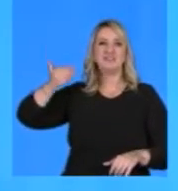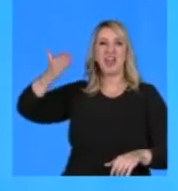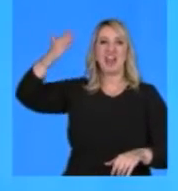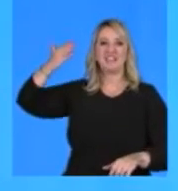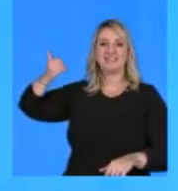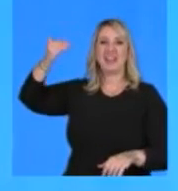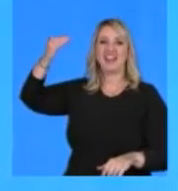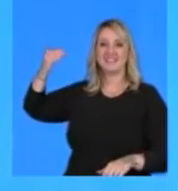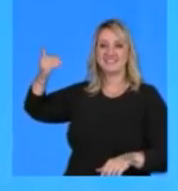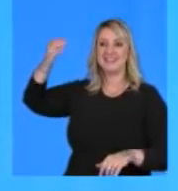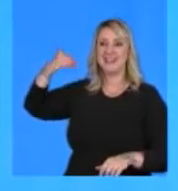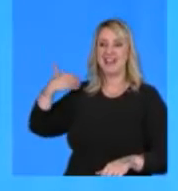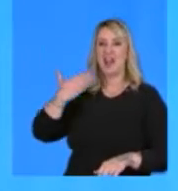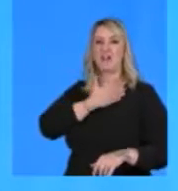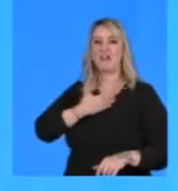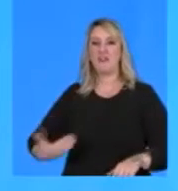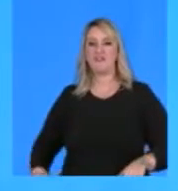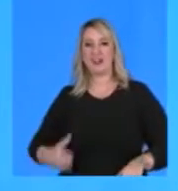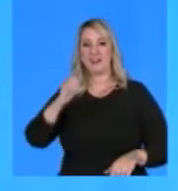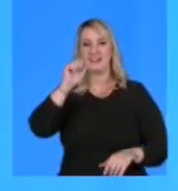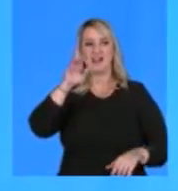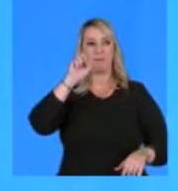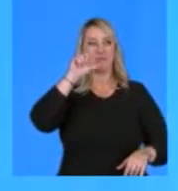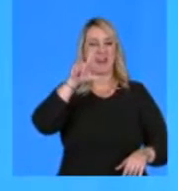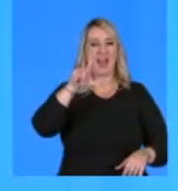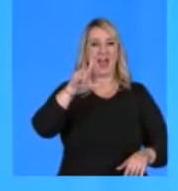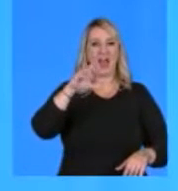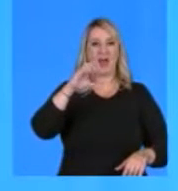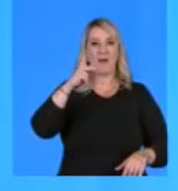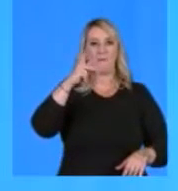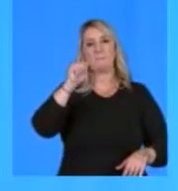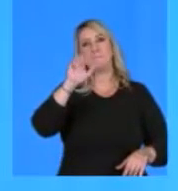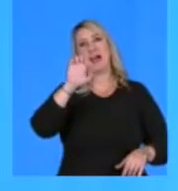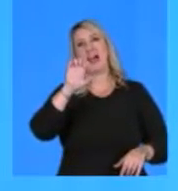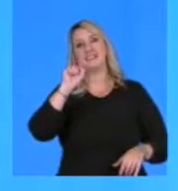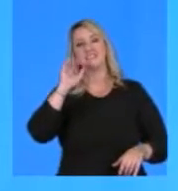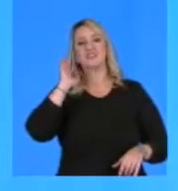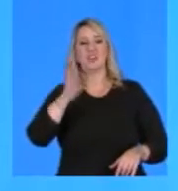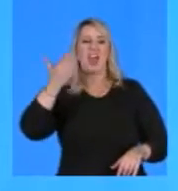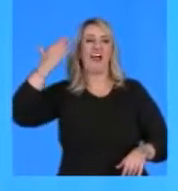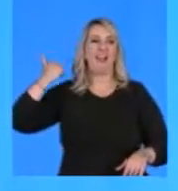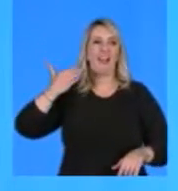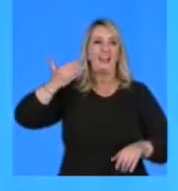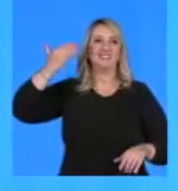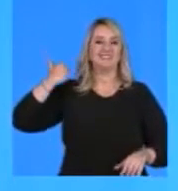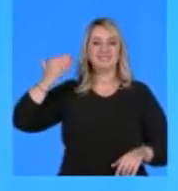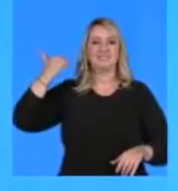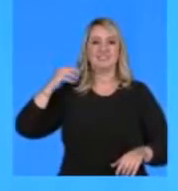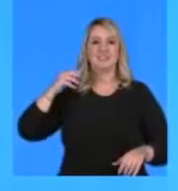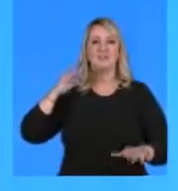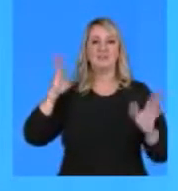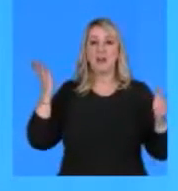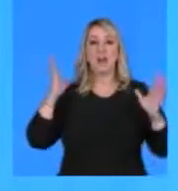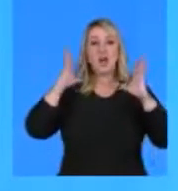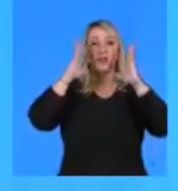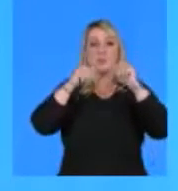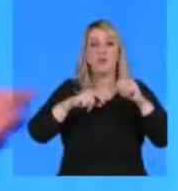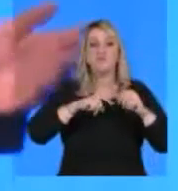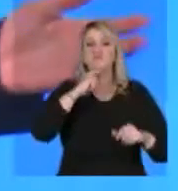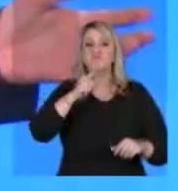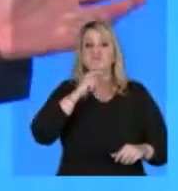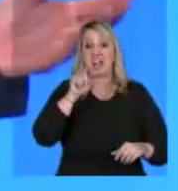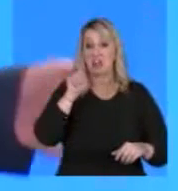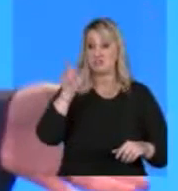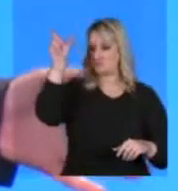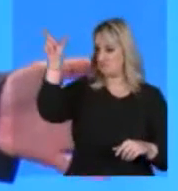no governo do pezão estive no governo de eduardo paes estive no governo de todos mas acho que todos não prestam